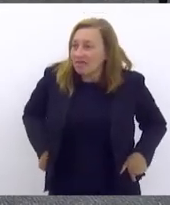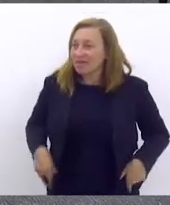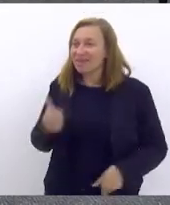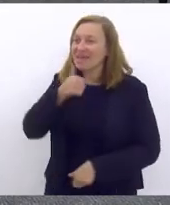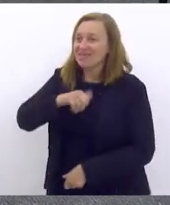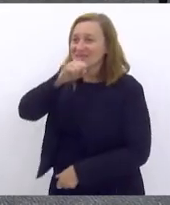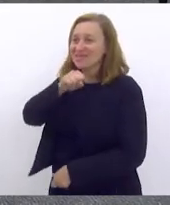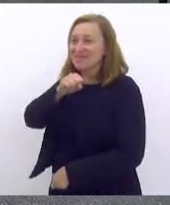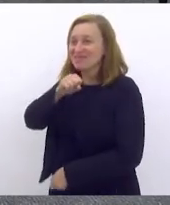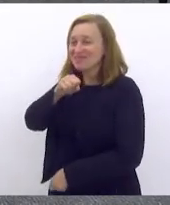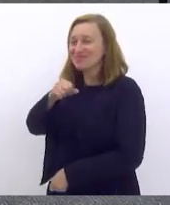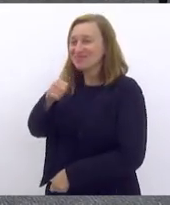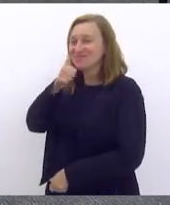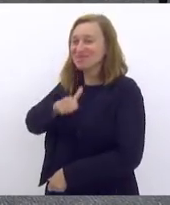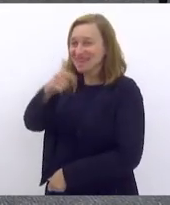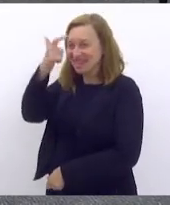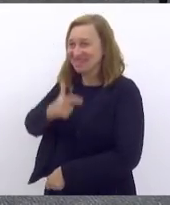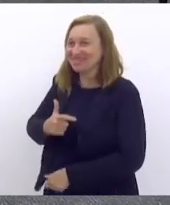Pelo amor de Deus, pô.